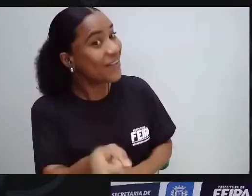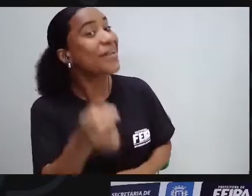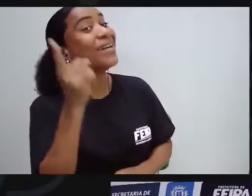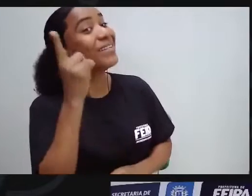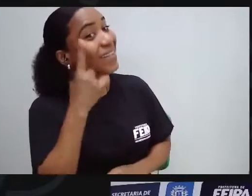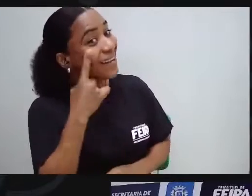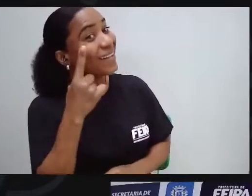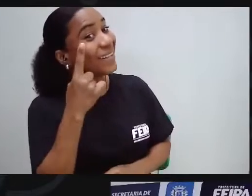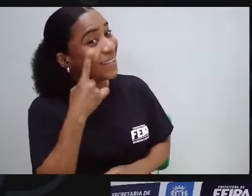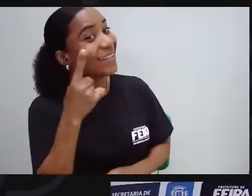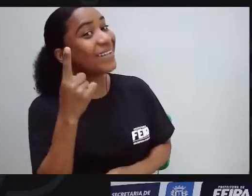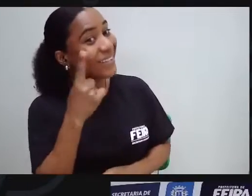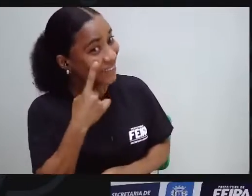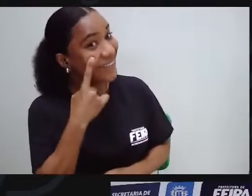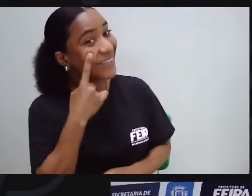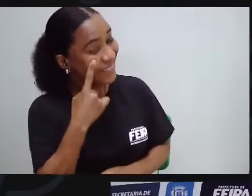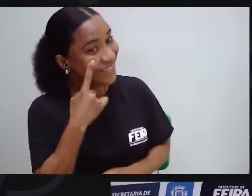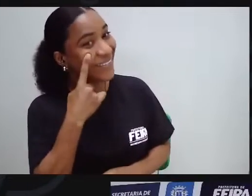pesca